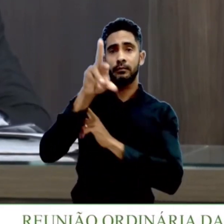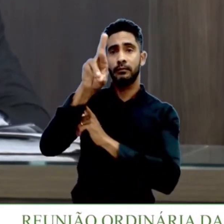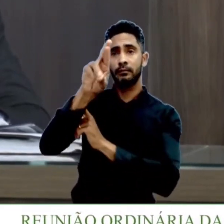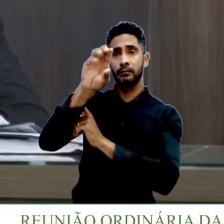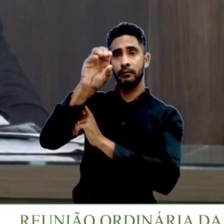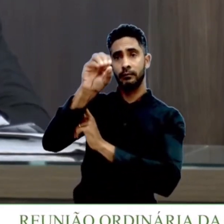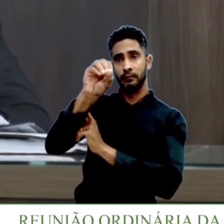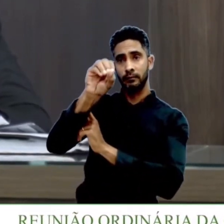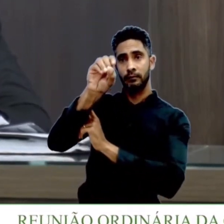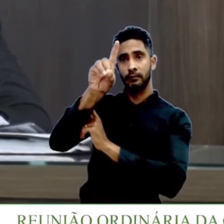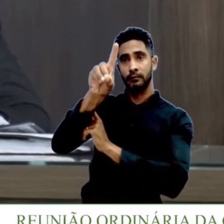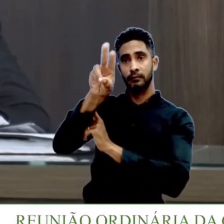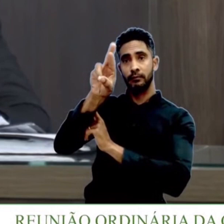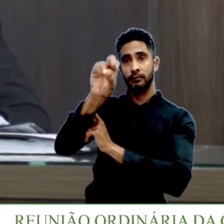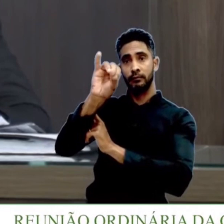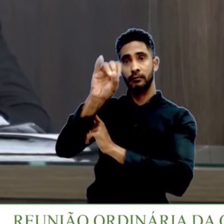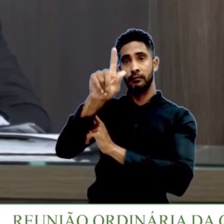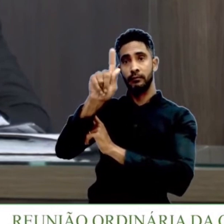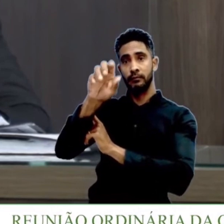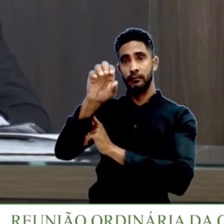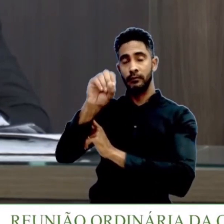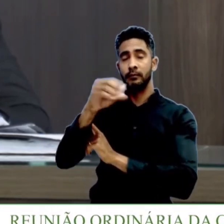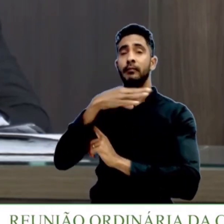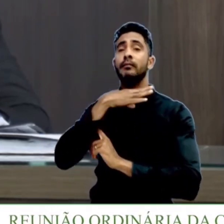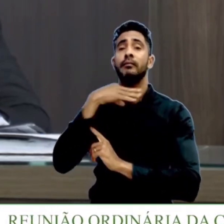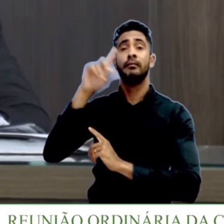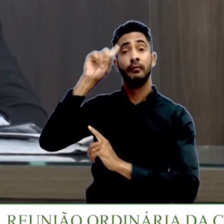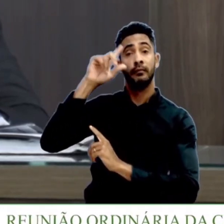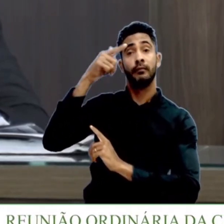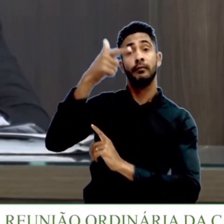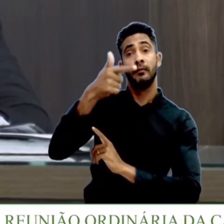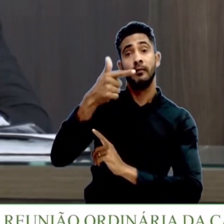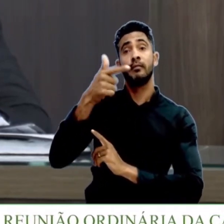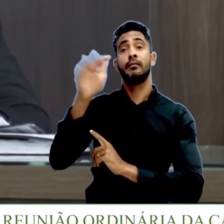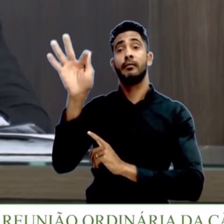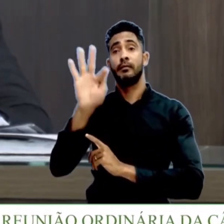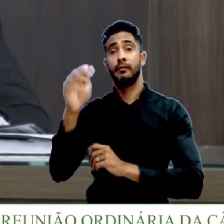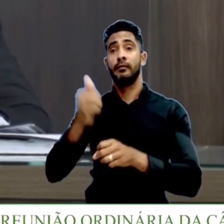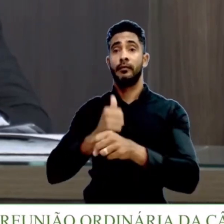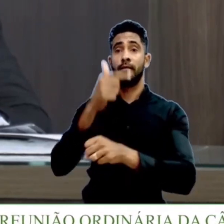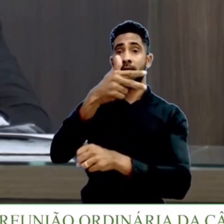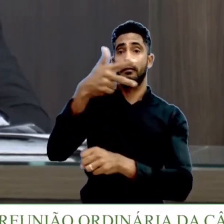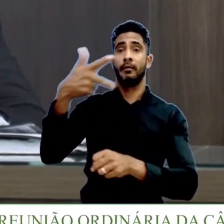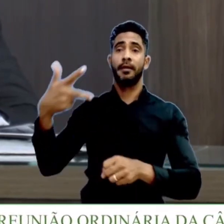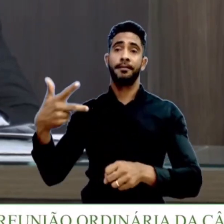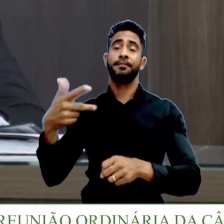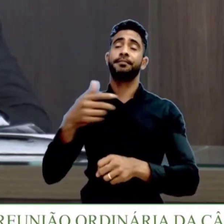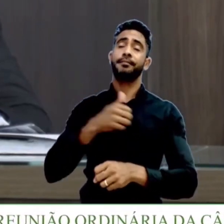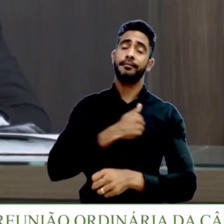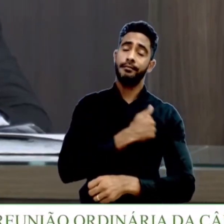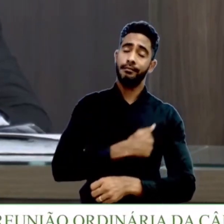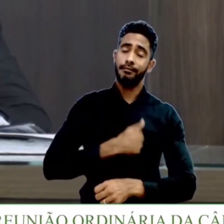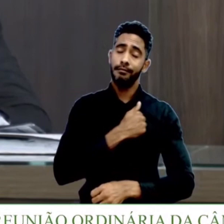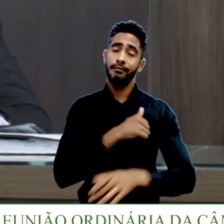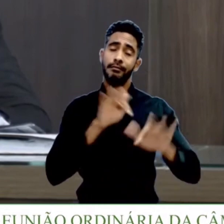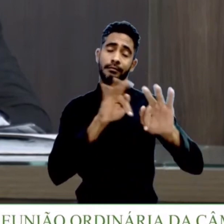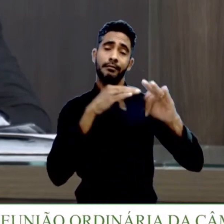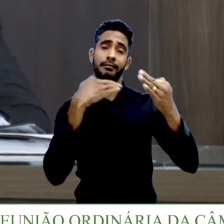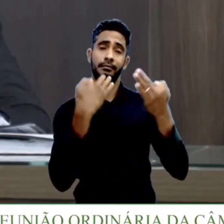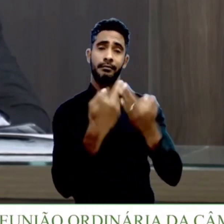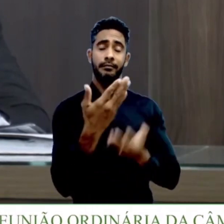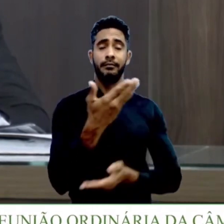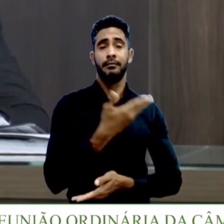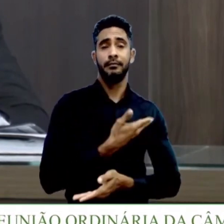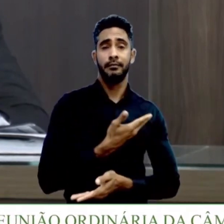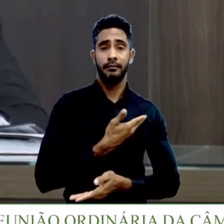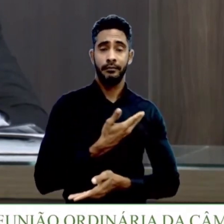Rodrigo Pereira da Silva, que partiu em 2 de 2 de 2023, deixando eternas saudades aos familiares e